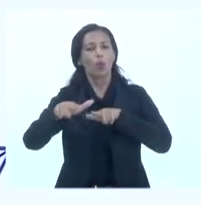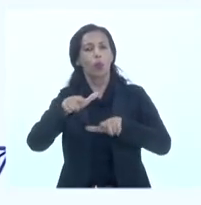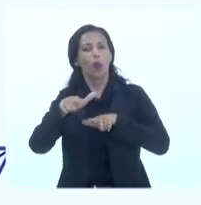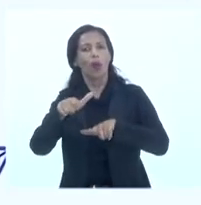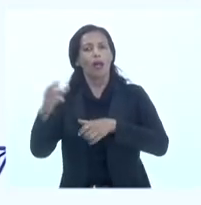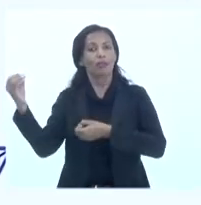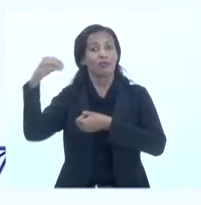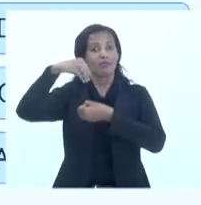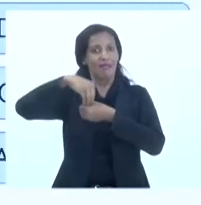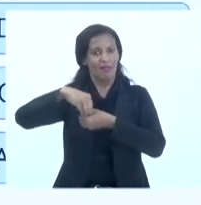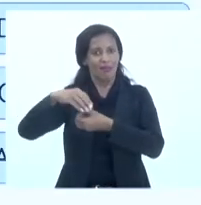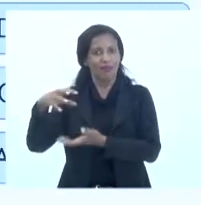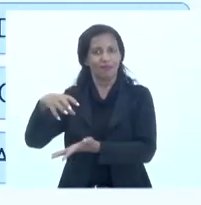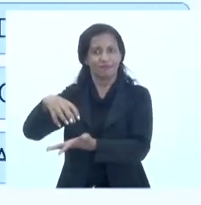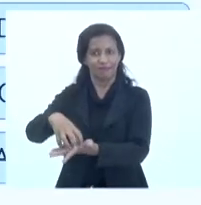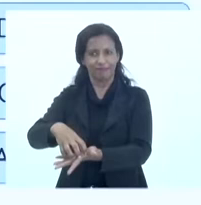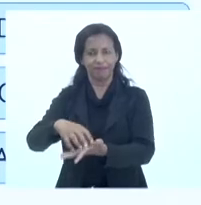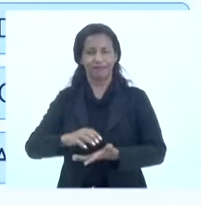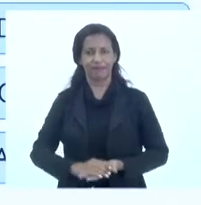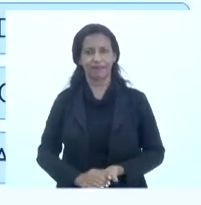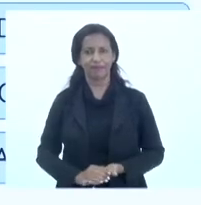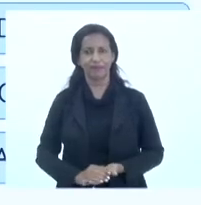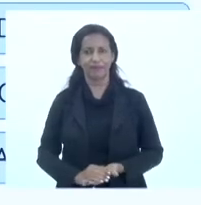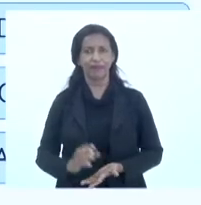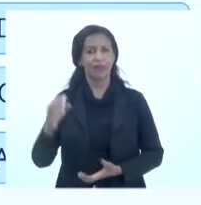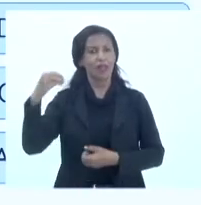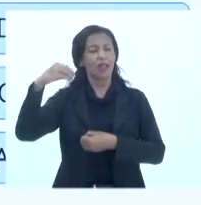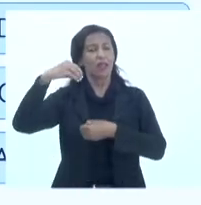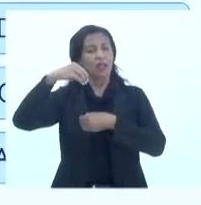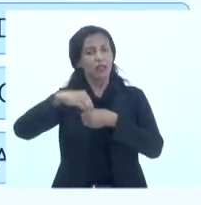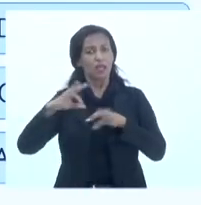diretos dentro do setor. Dentro de